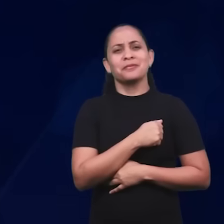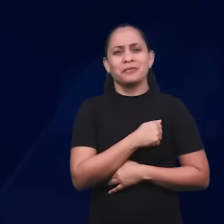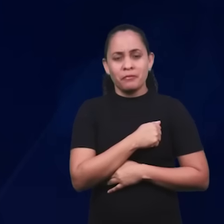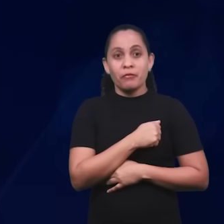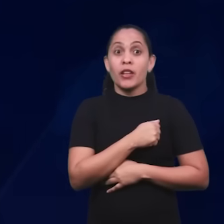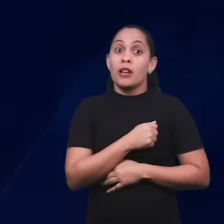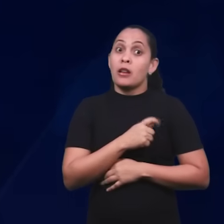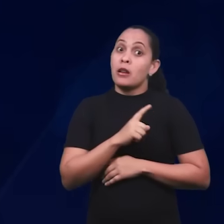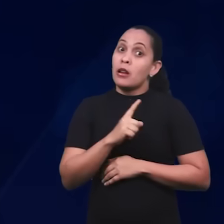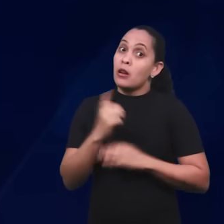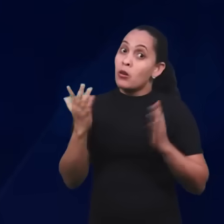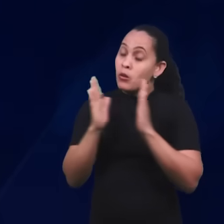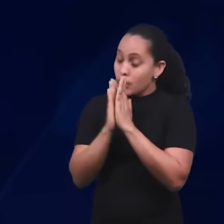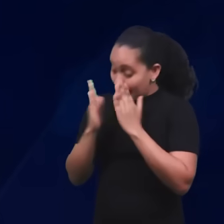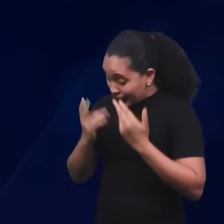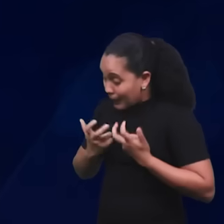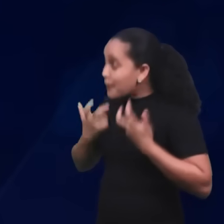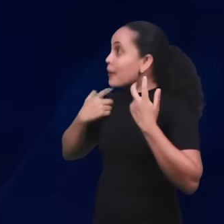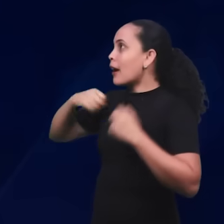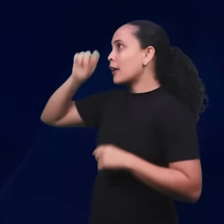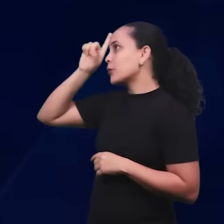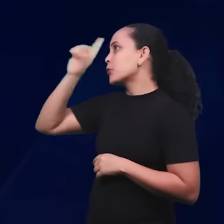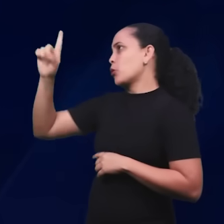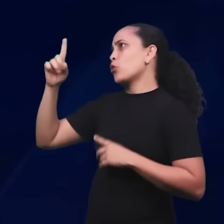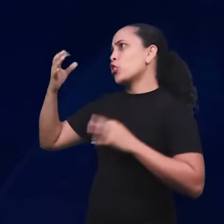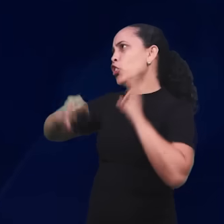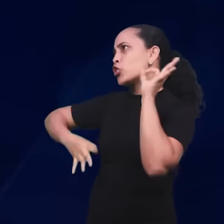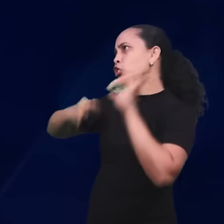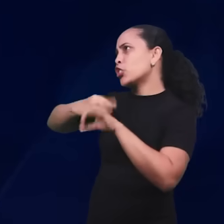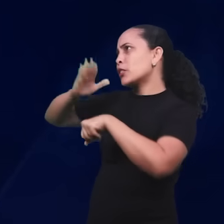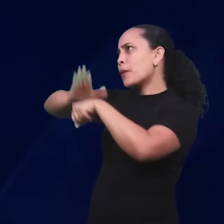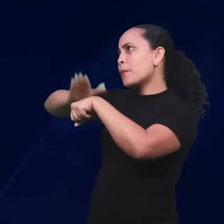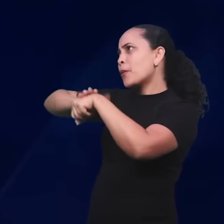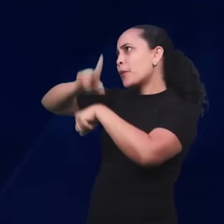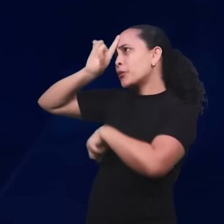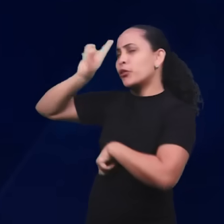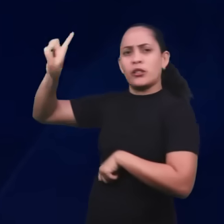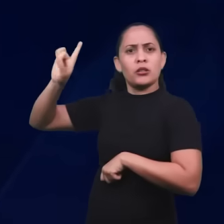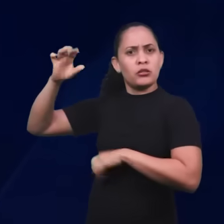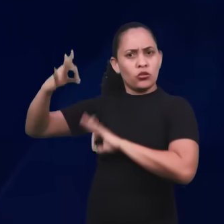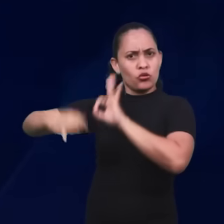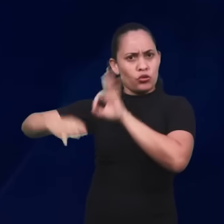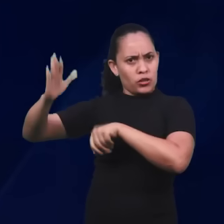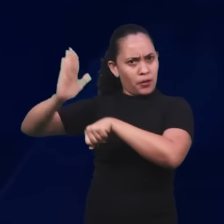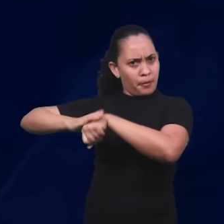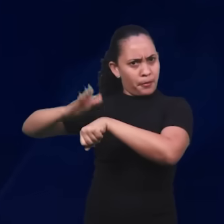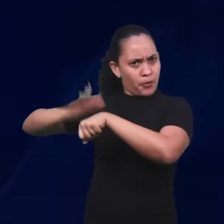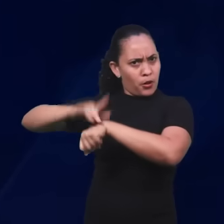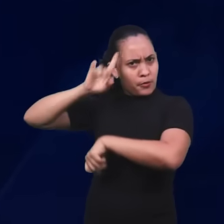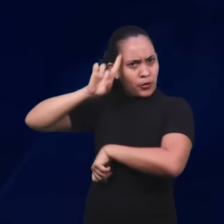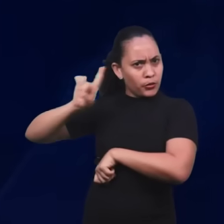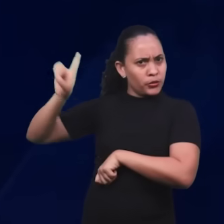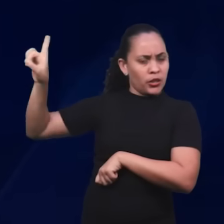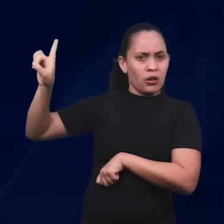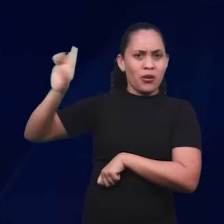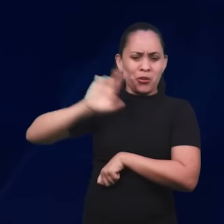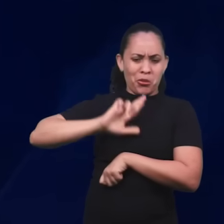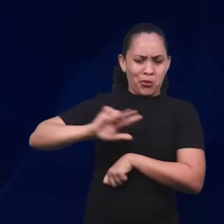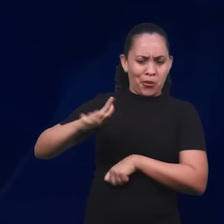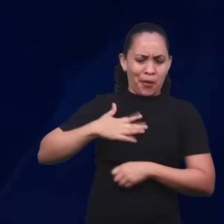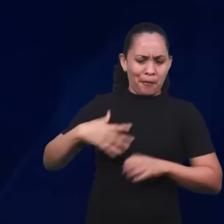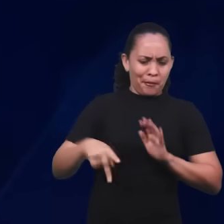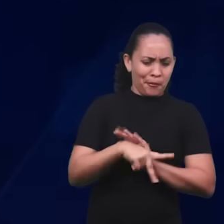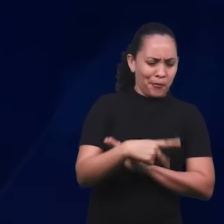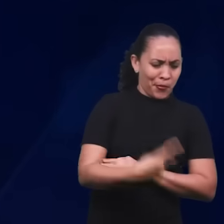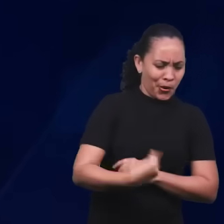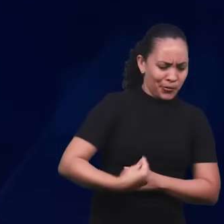E por isso o texto fala: buscai primeiro o reino de Deus e a sua justiça. Quando ele fala dessa justiça, ele não está falando da